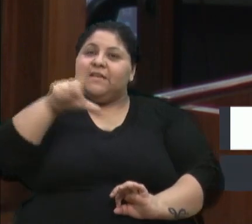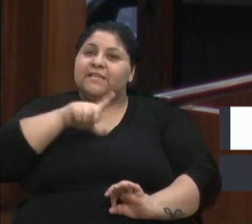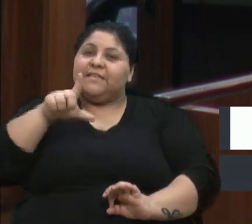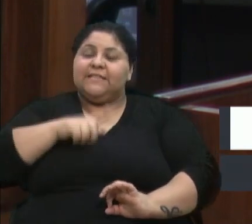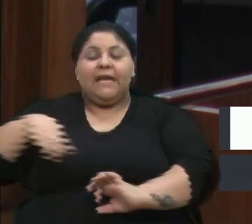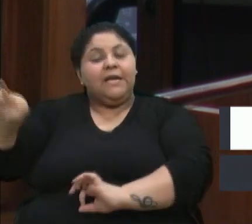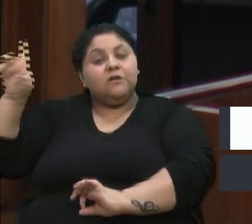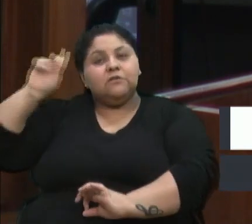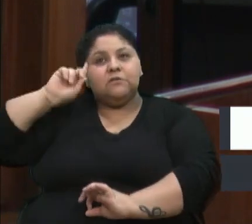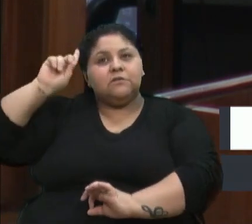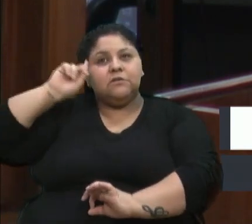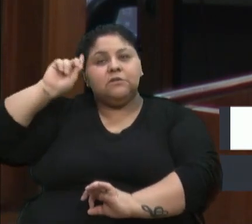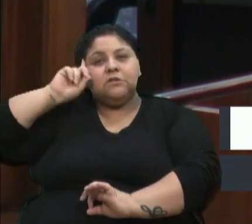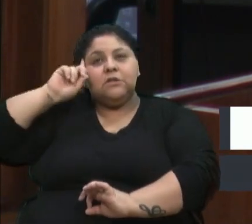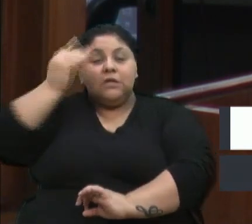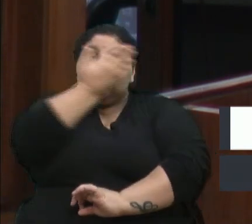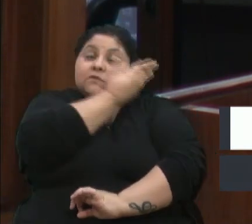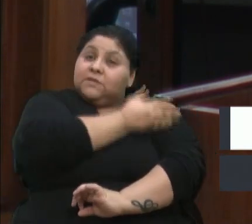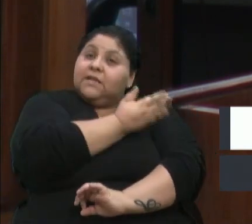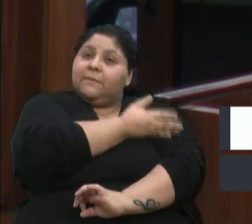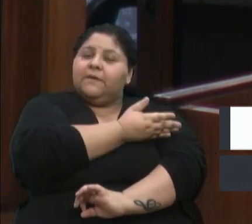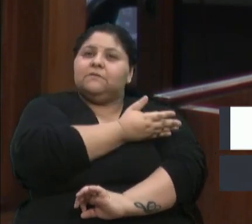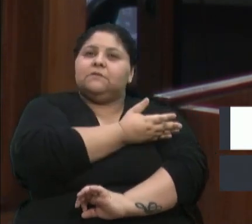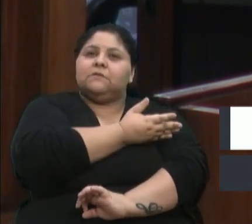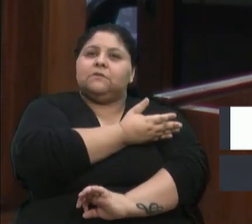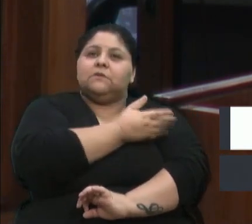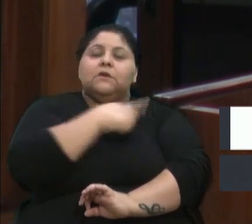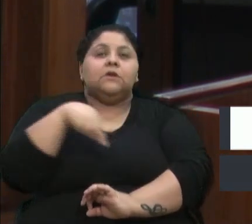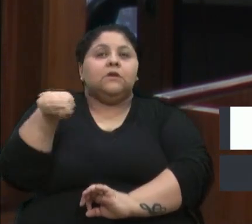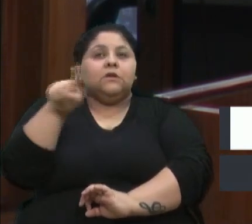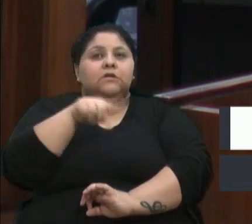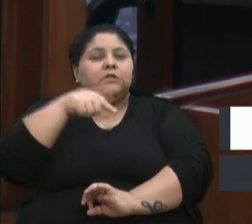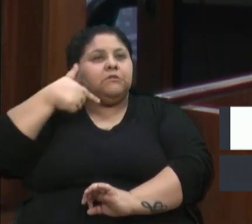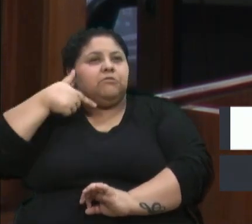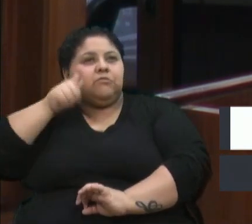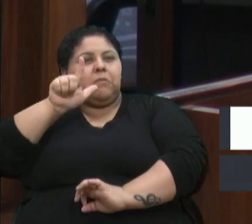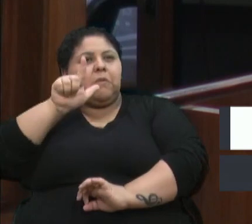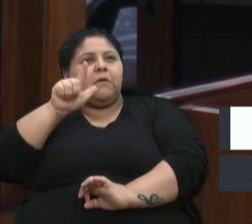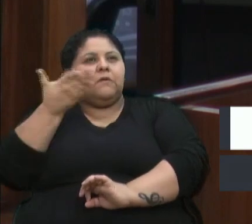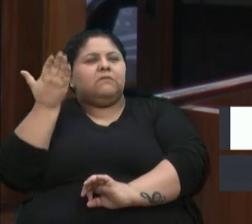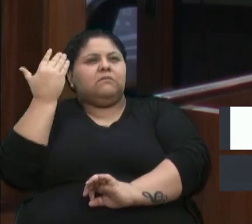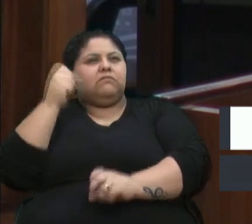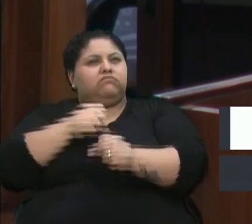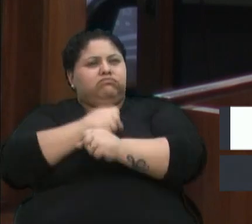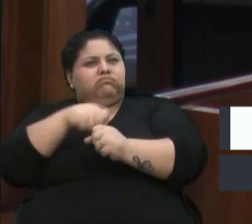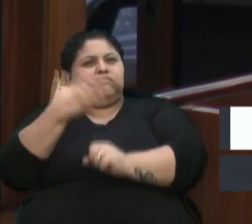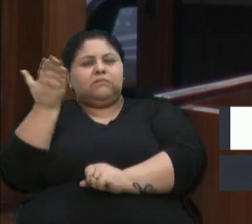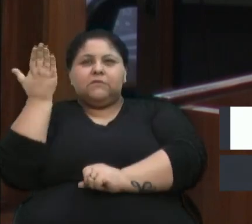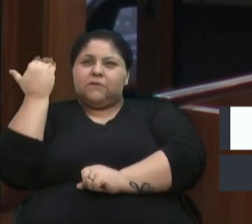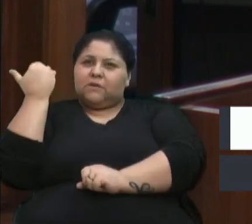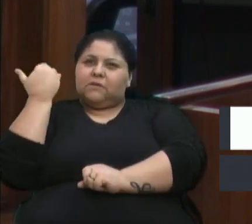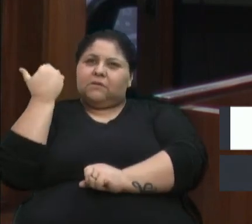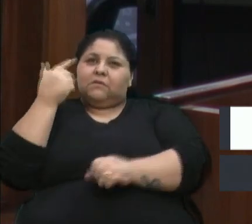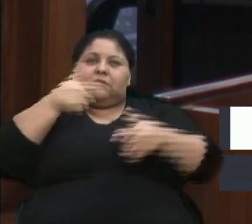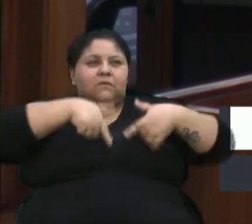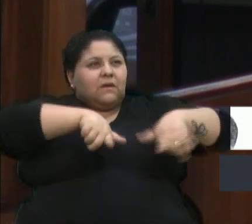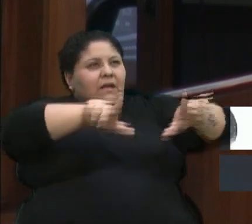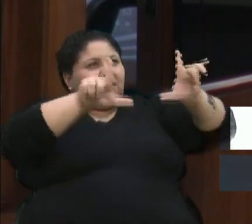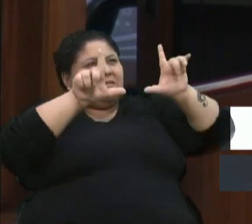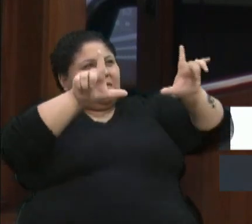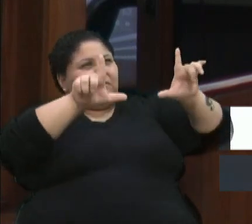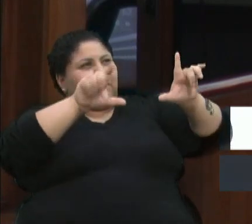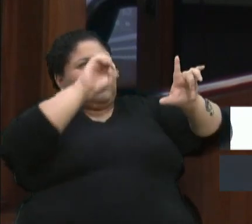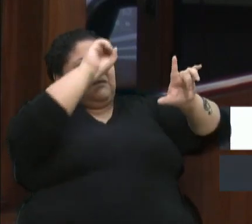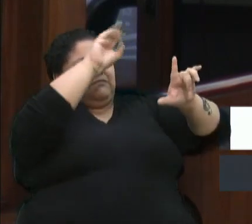a dia dos treinamentos. Né? A gente conquistou lá, há uns anos atrás, aquelas placas de sinalização na